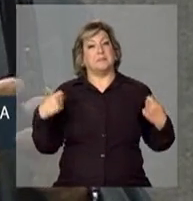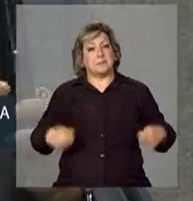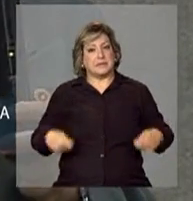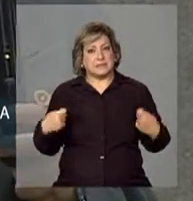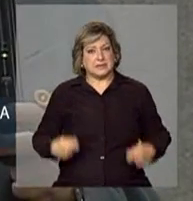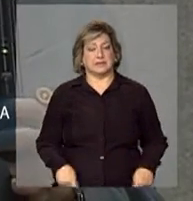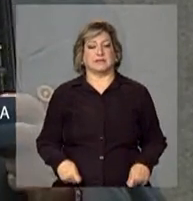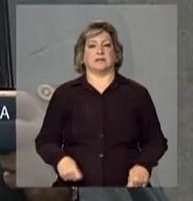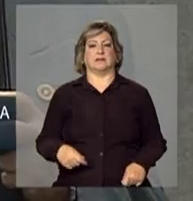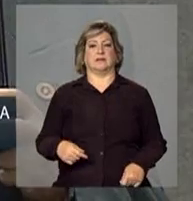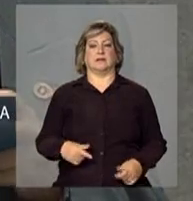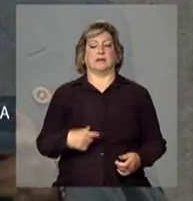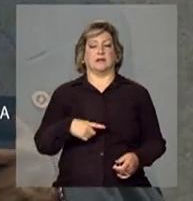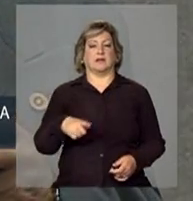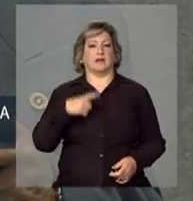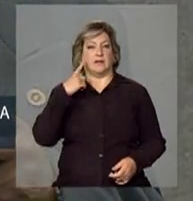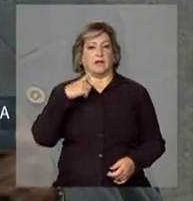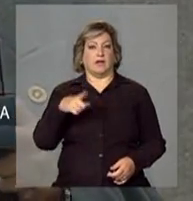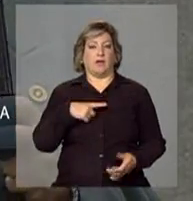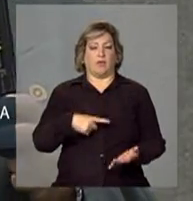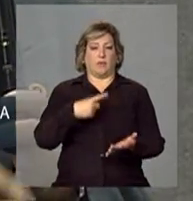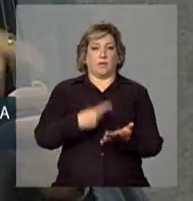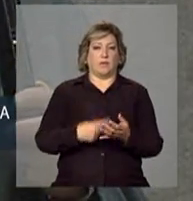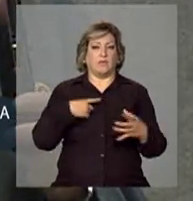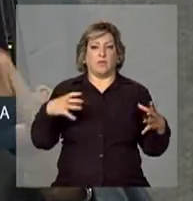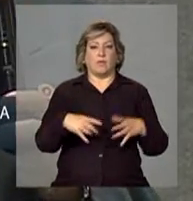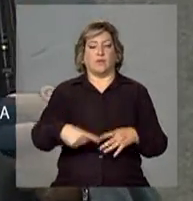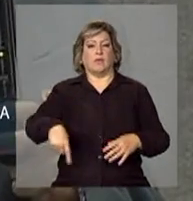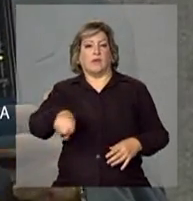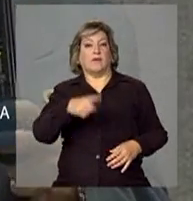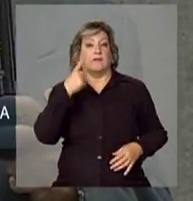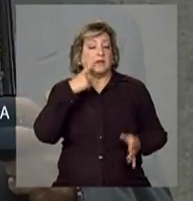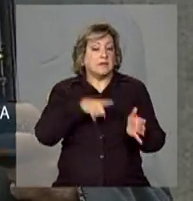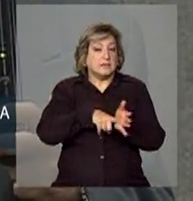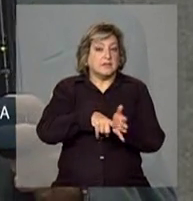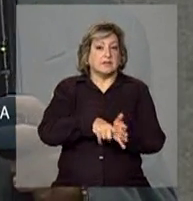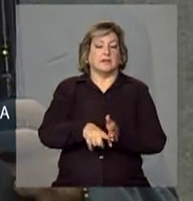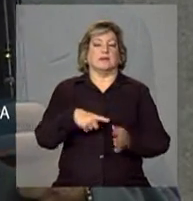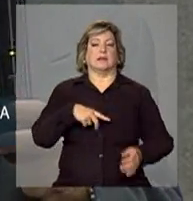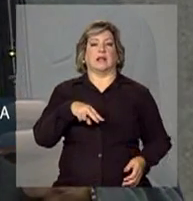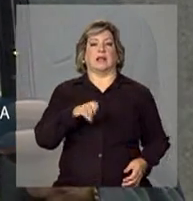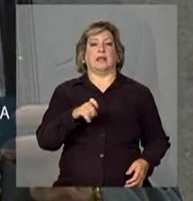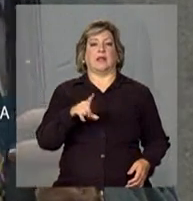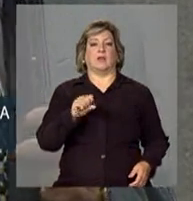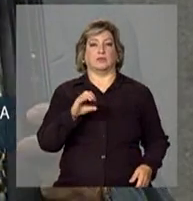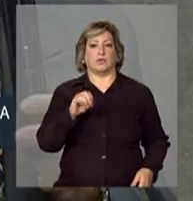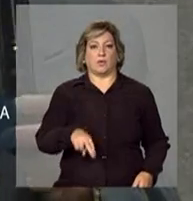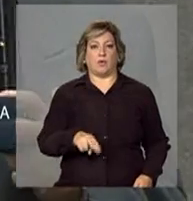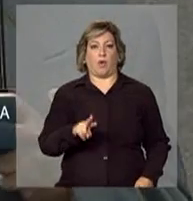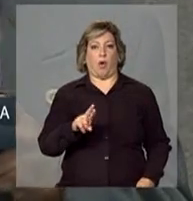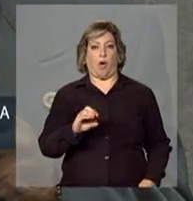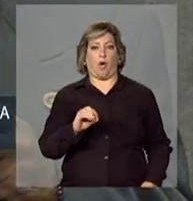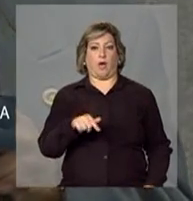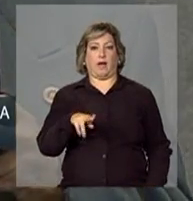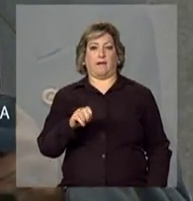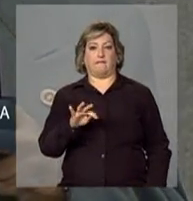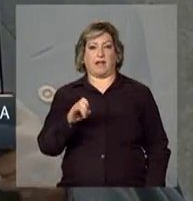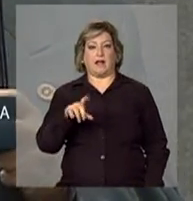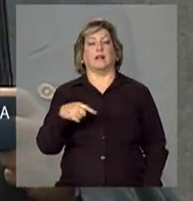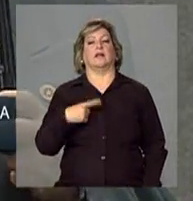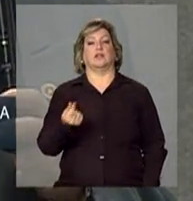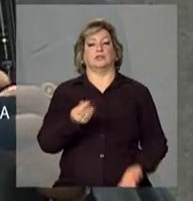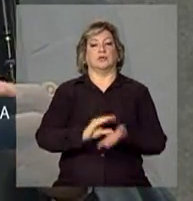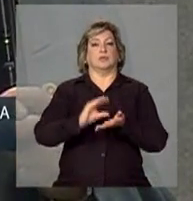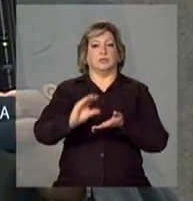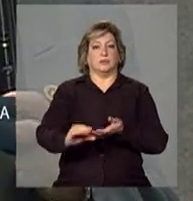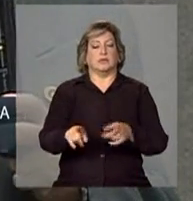máquina de tortura, e a criação do DOI-COD foi a vinda do Nelson Rockefeller, que patrocinou o dinheiro e a evolução técnica